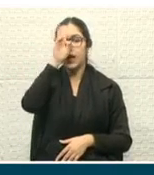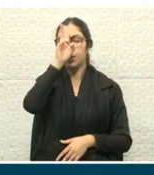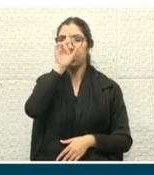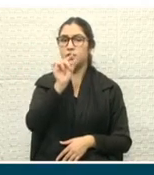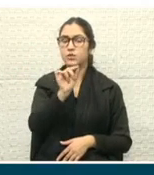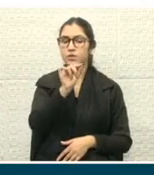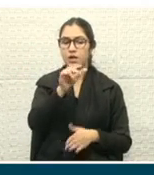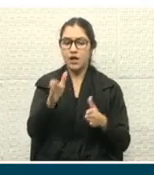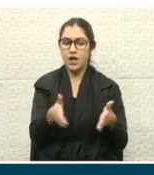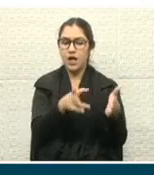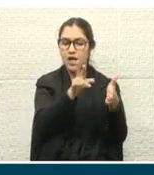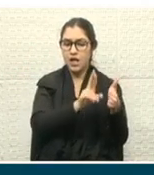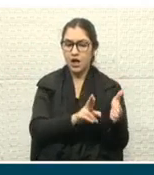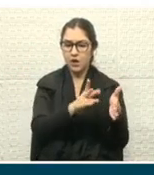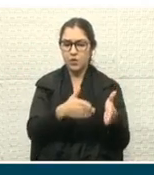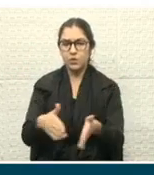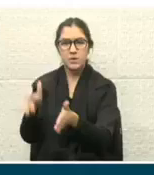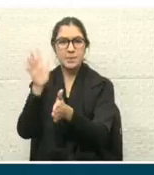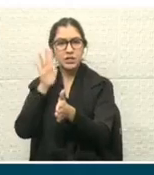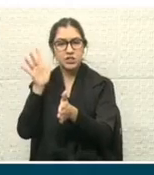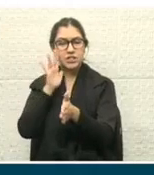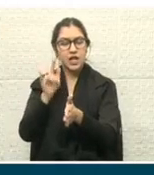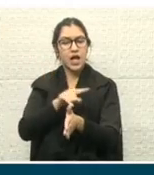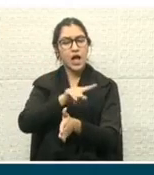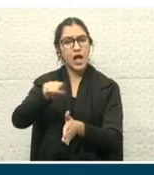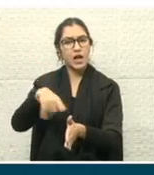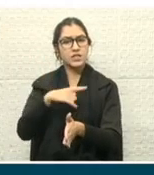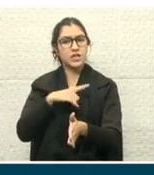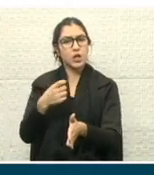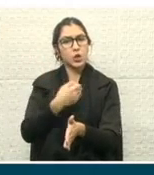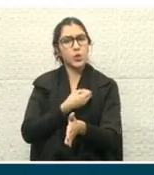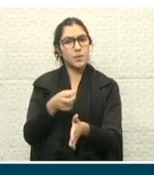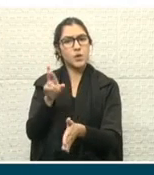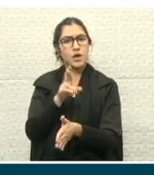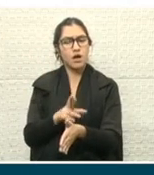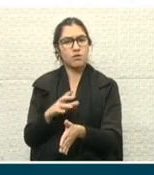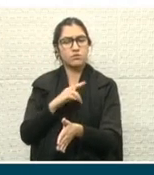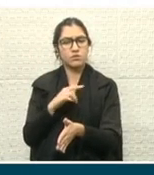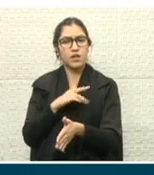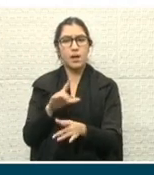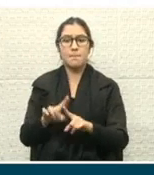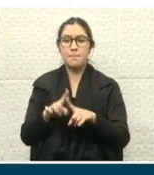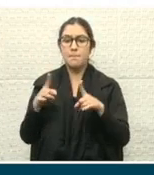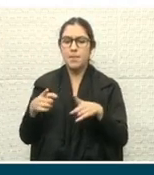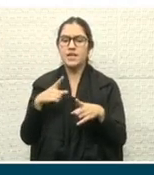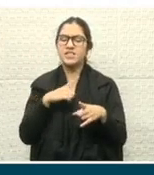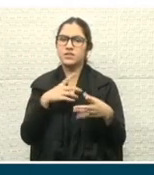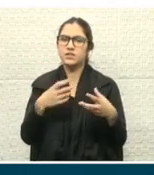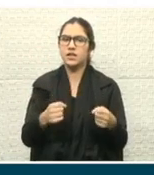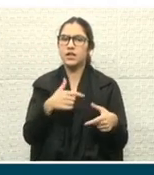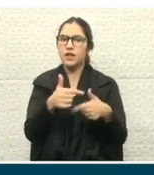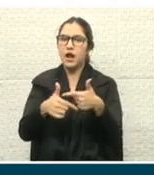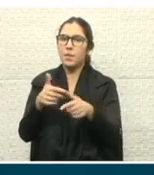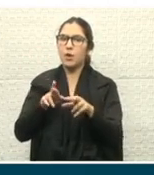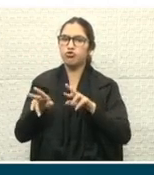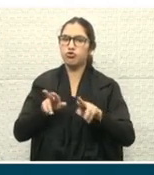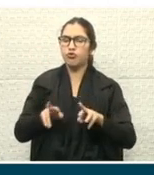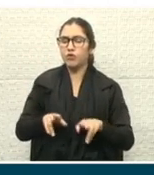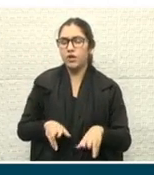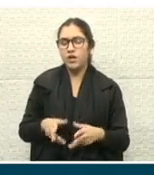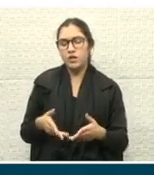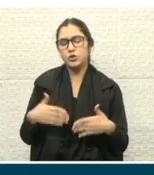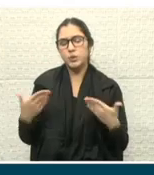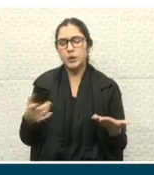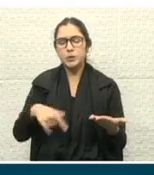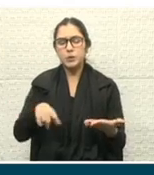que a parte real e a parte imaginária são números reais, mas que vão assumir funções distintas